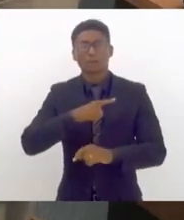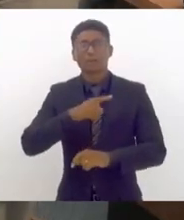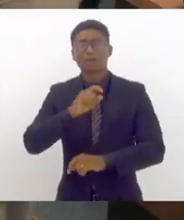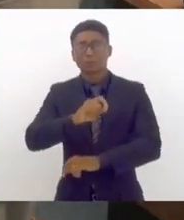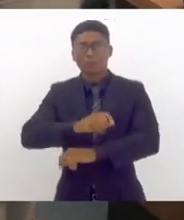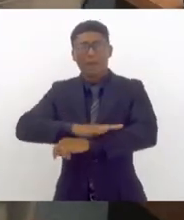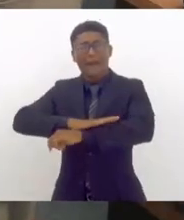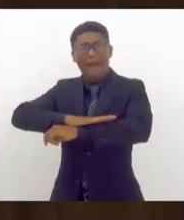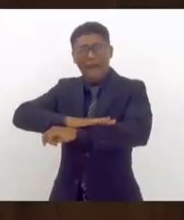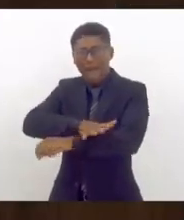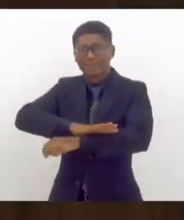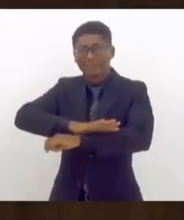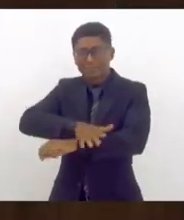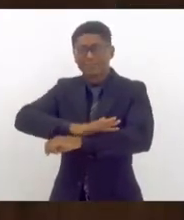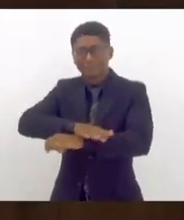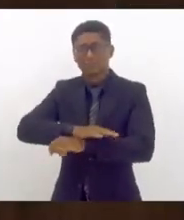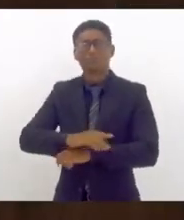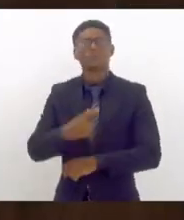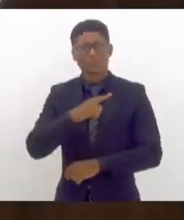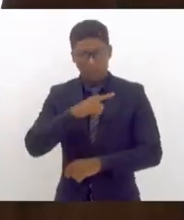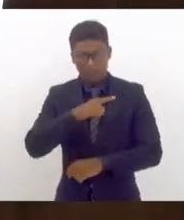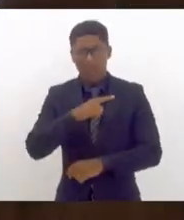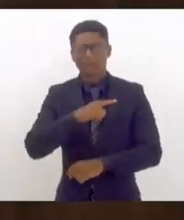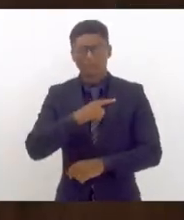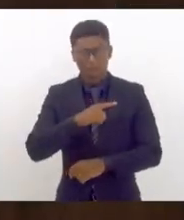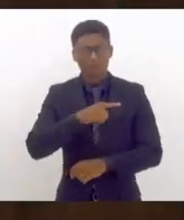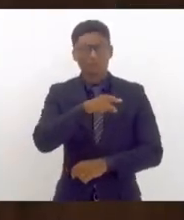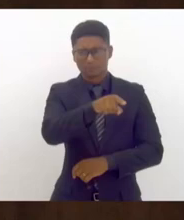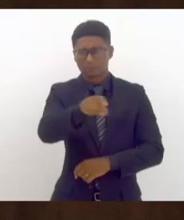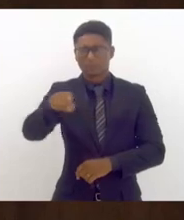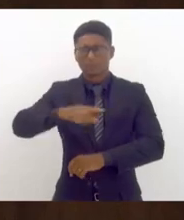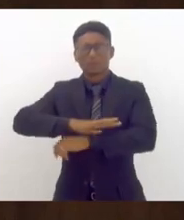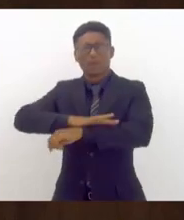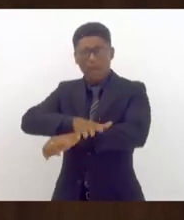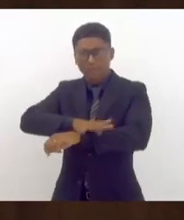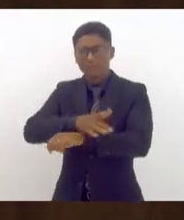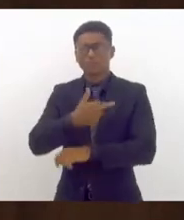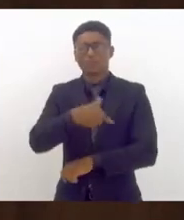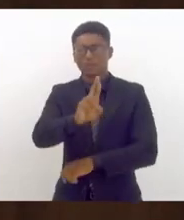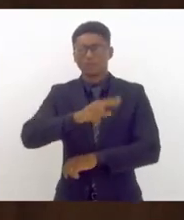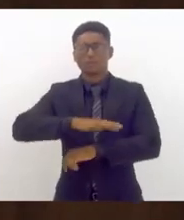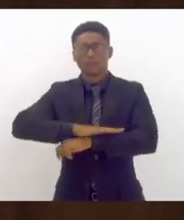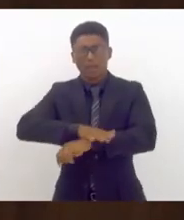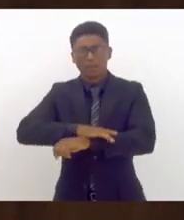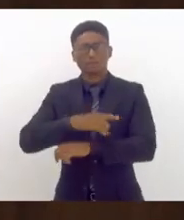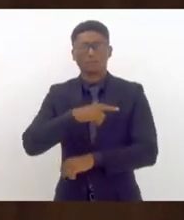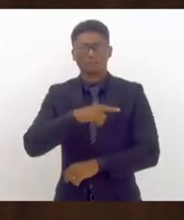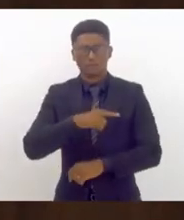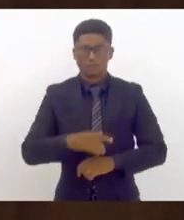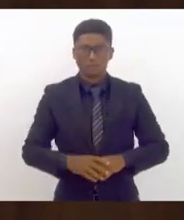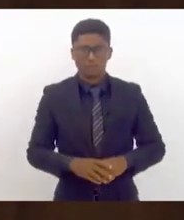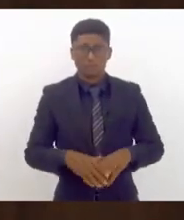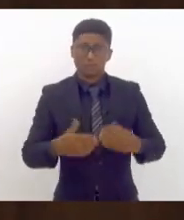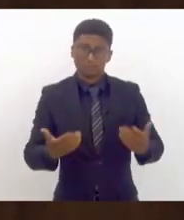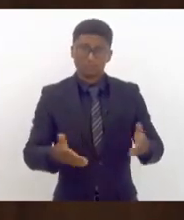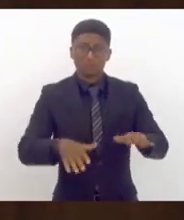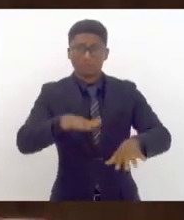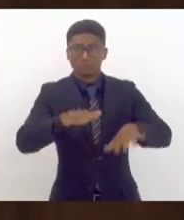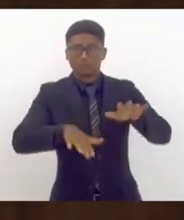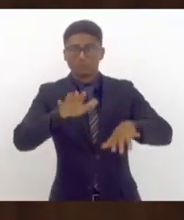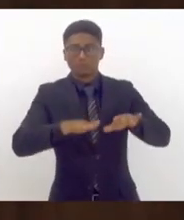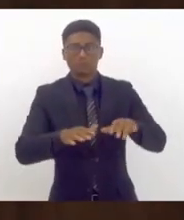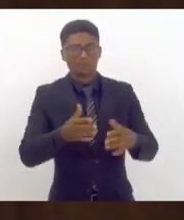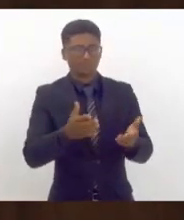estamos falando, e muitas das vezes, de racismo religioso. E quando o deputado Átila